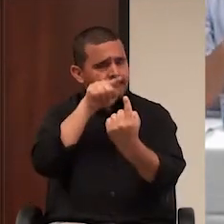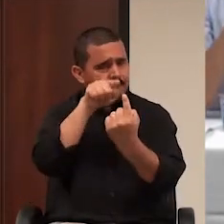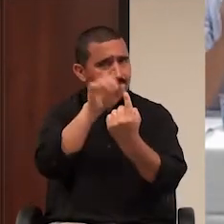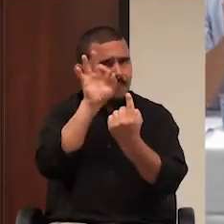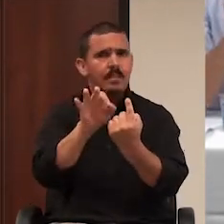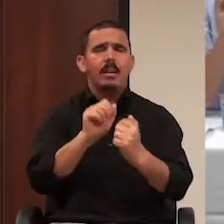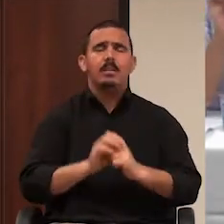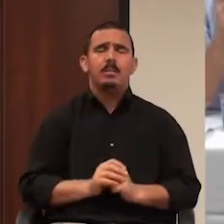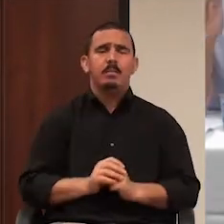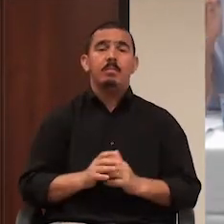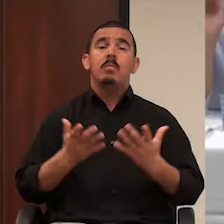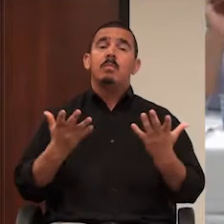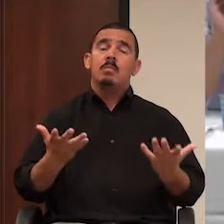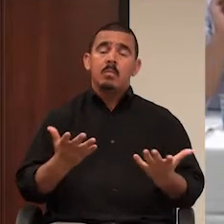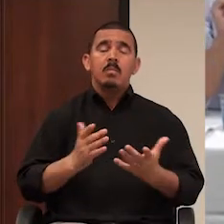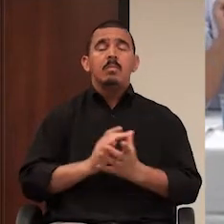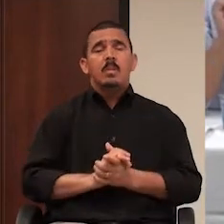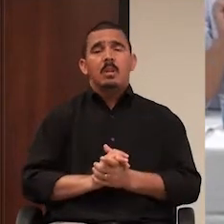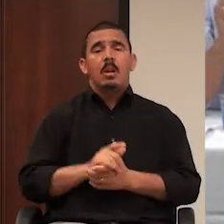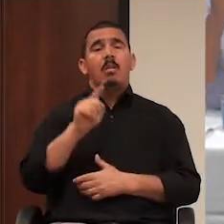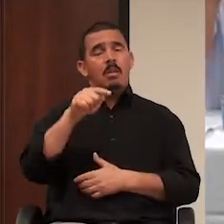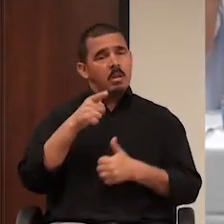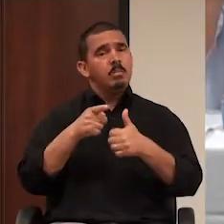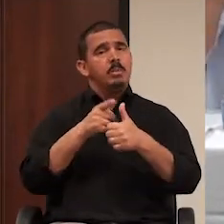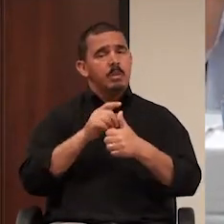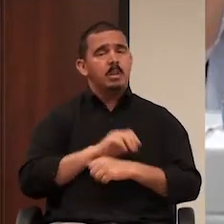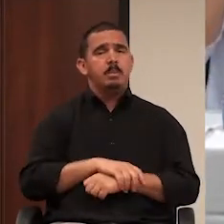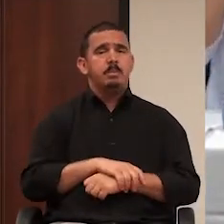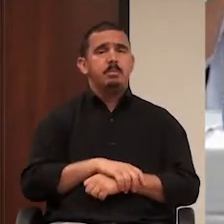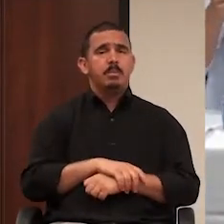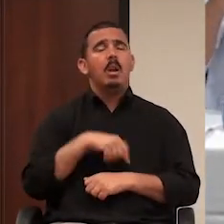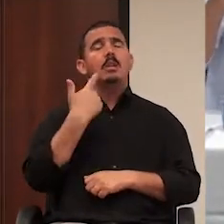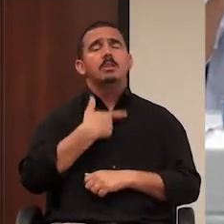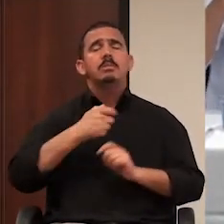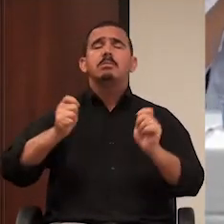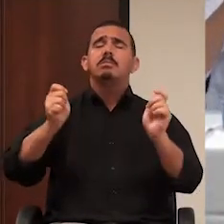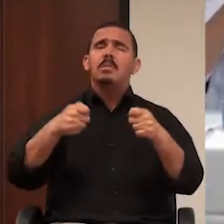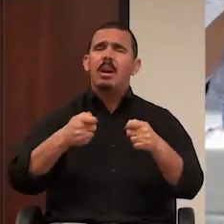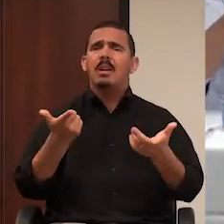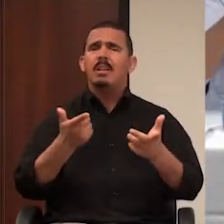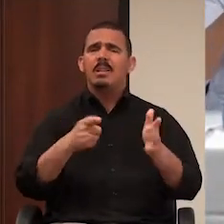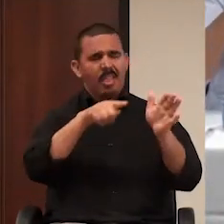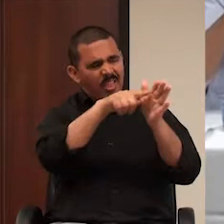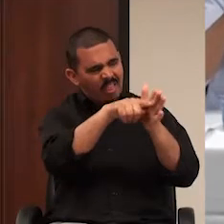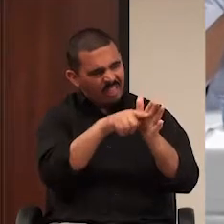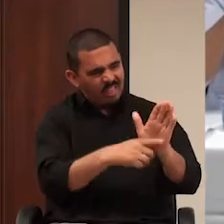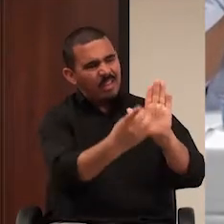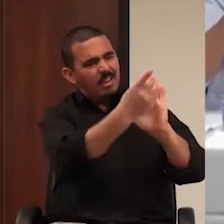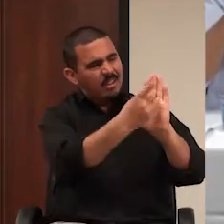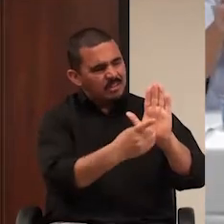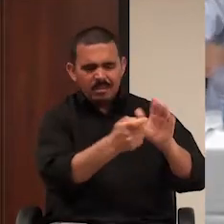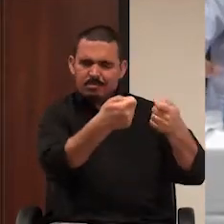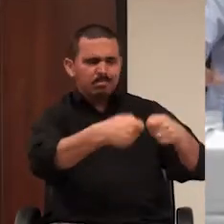alterações. Então, essa é a primeira questão. A gente poderia já ter abandonado a declaração judicial